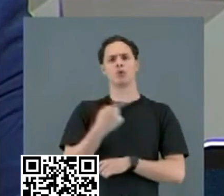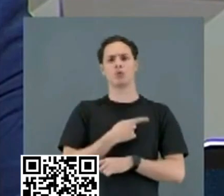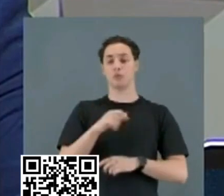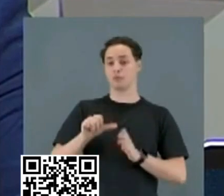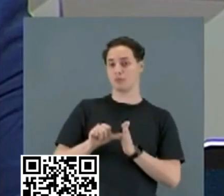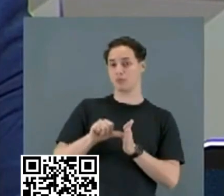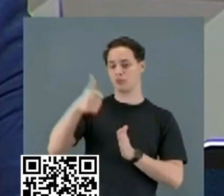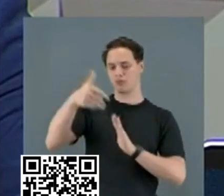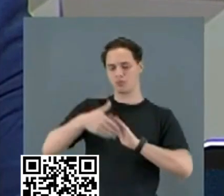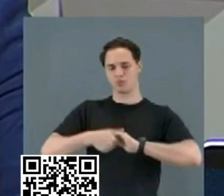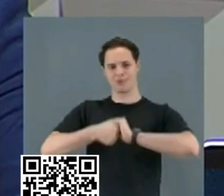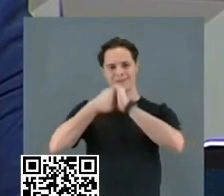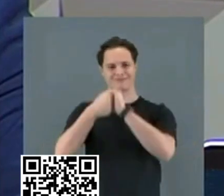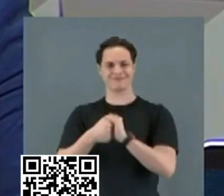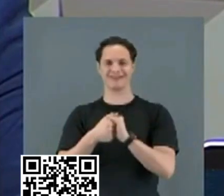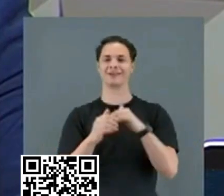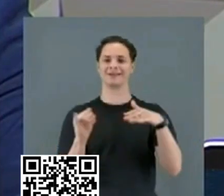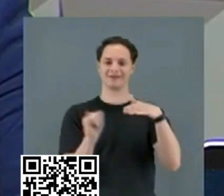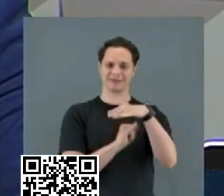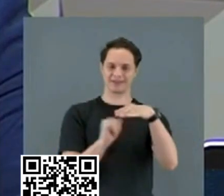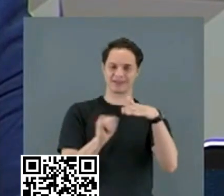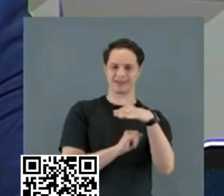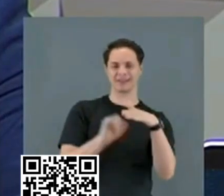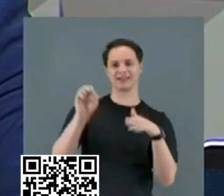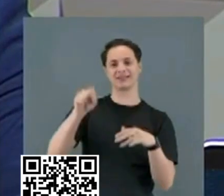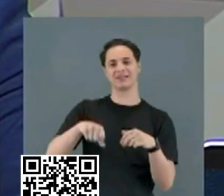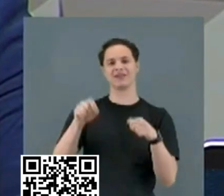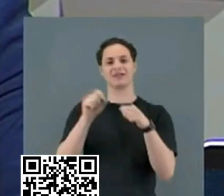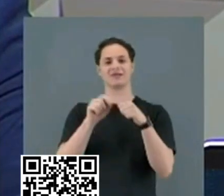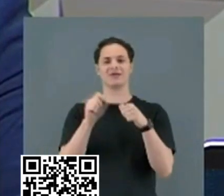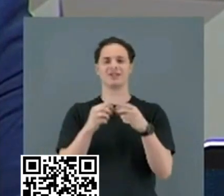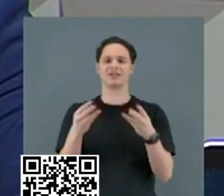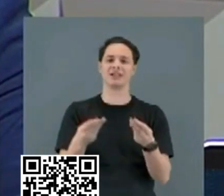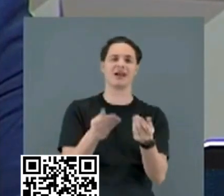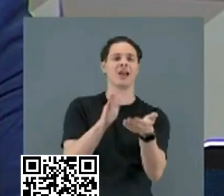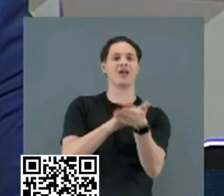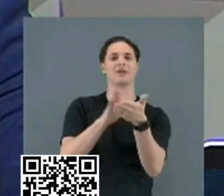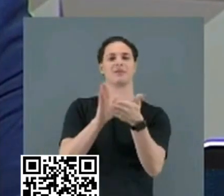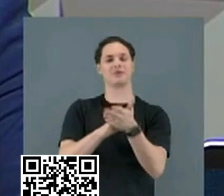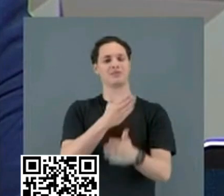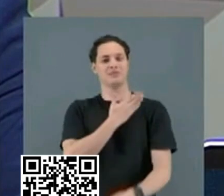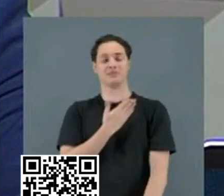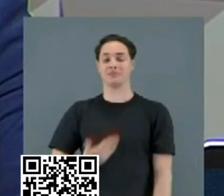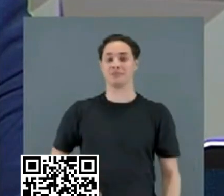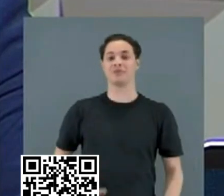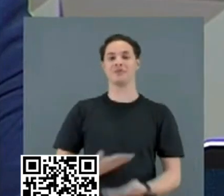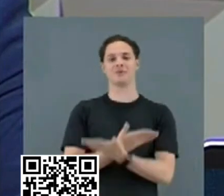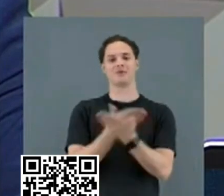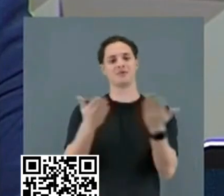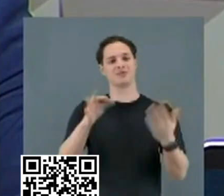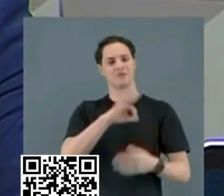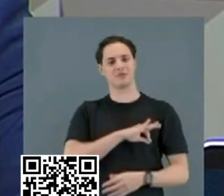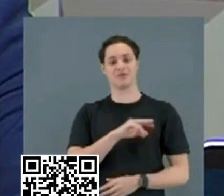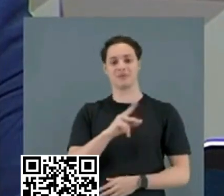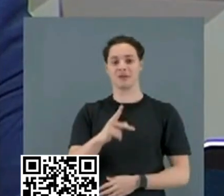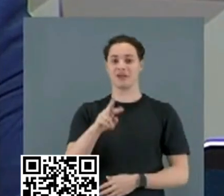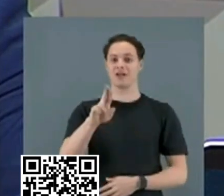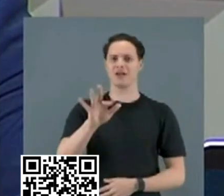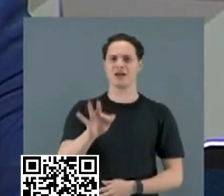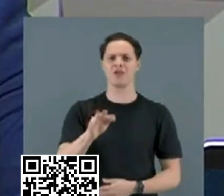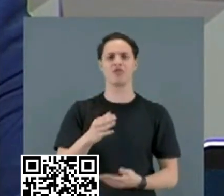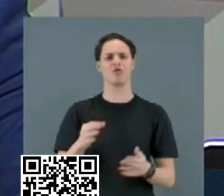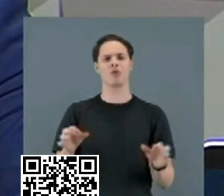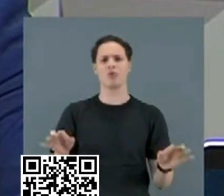primeiros a saudar a instituição e a fazer o elogio público aos policiais rodoviários federais, que em sua